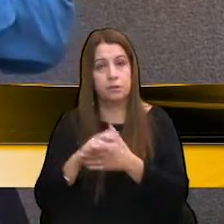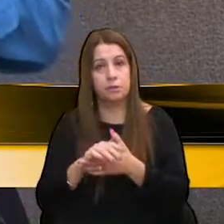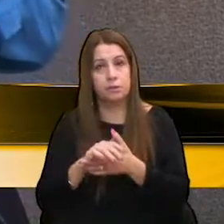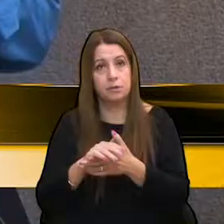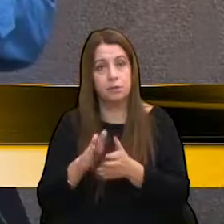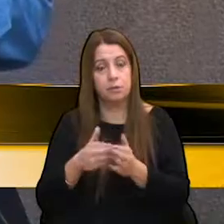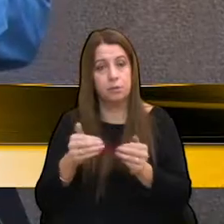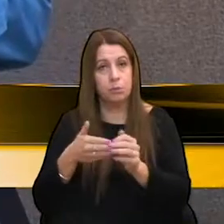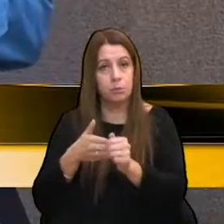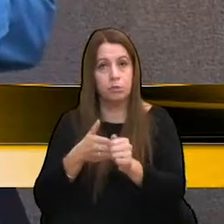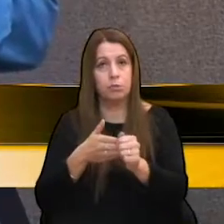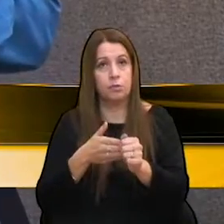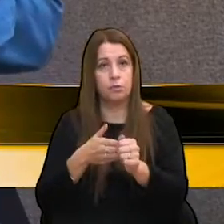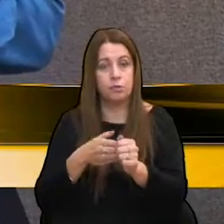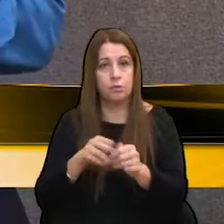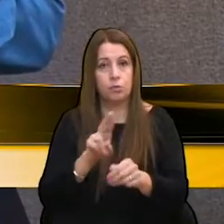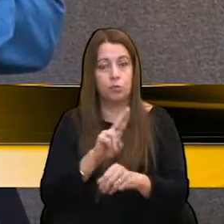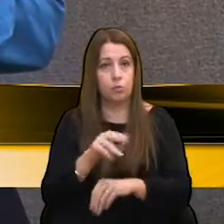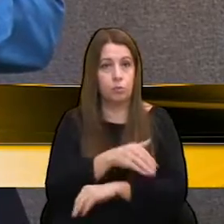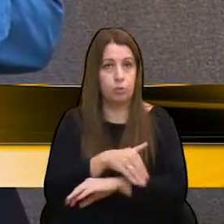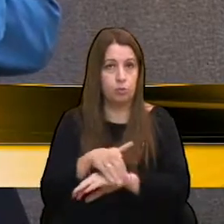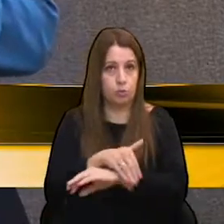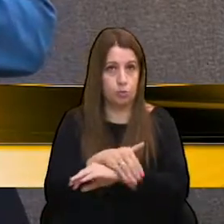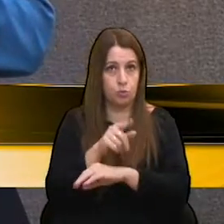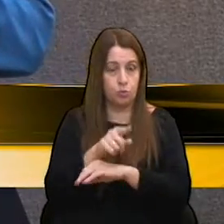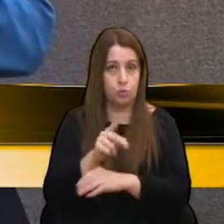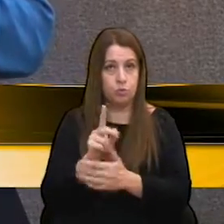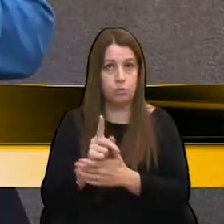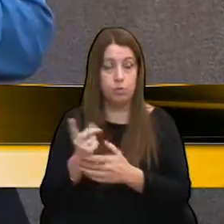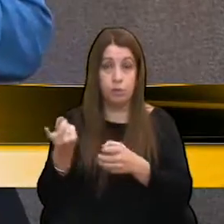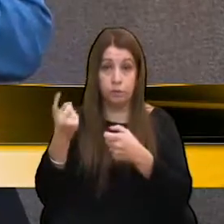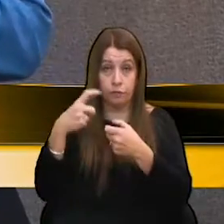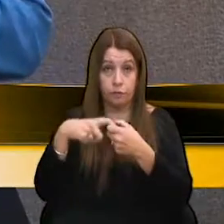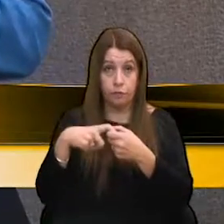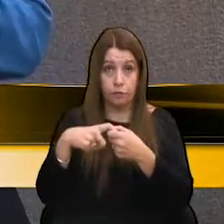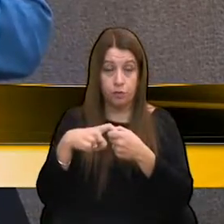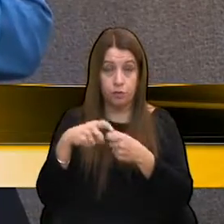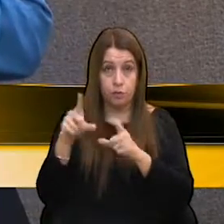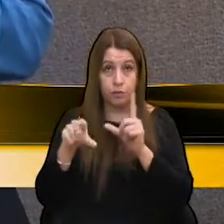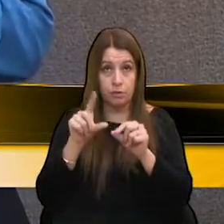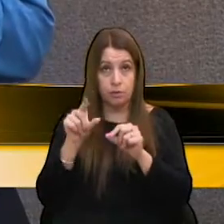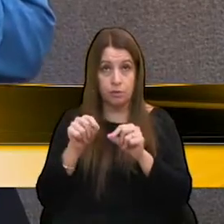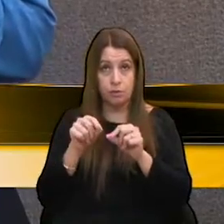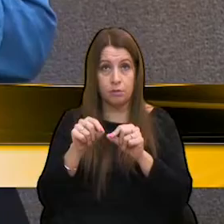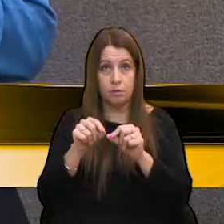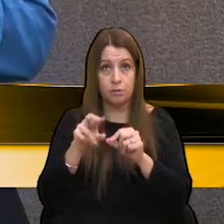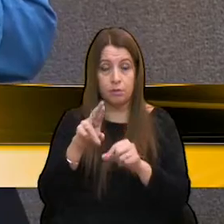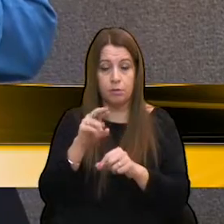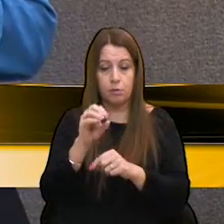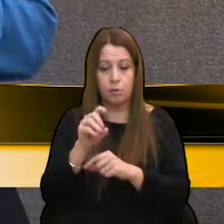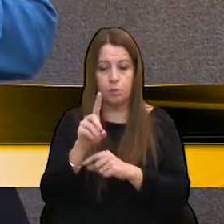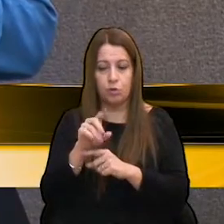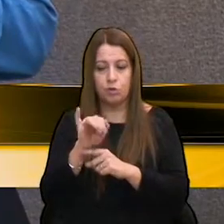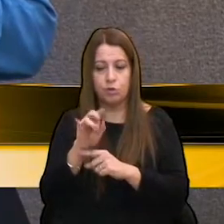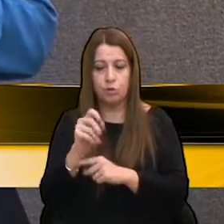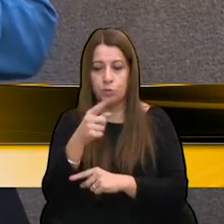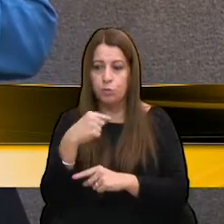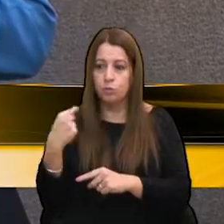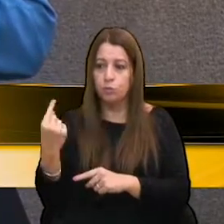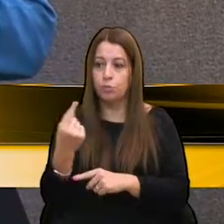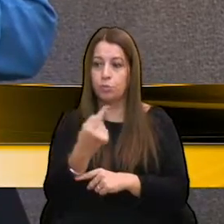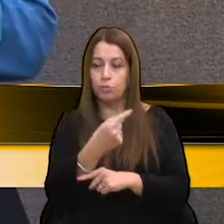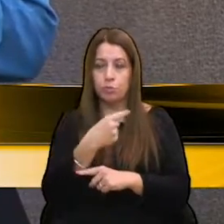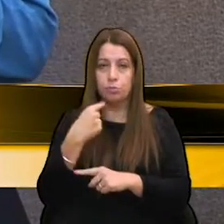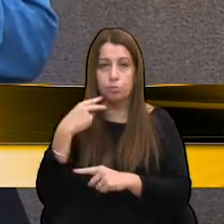ao encaminhamento de denominações de ruas, de nós voltarmos ao critério do rodízio entre os vereadores.